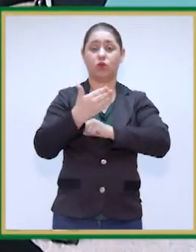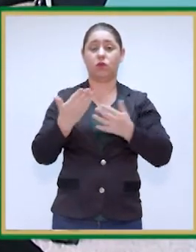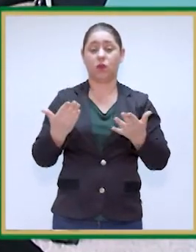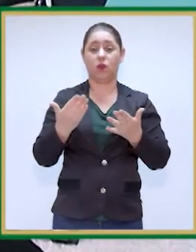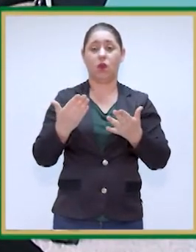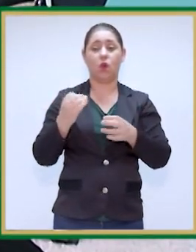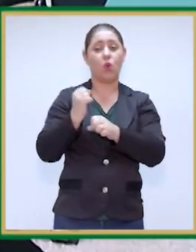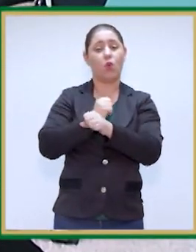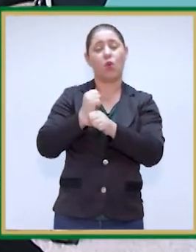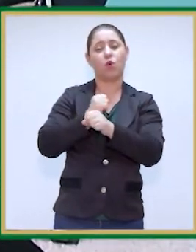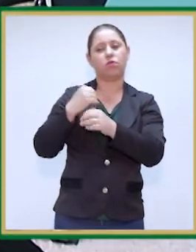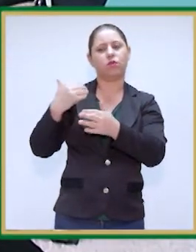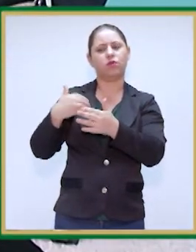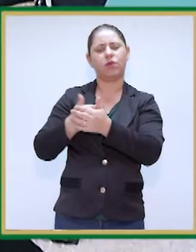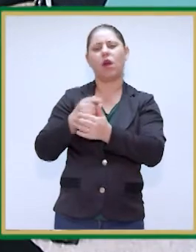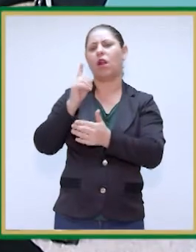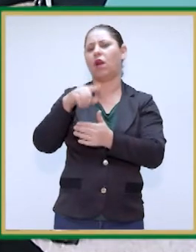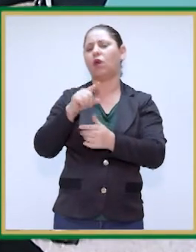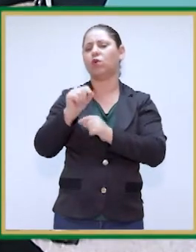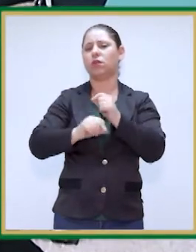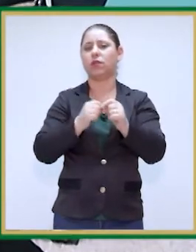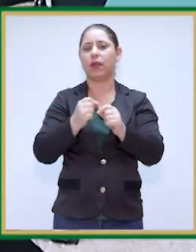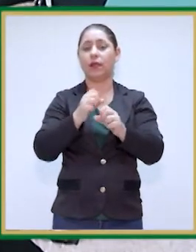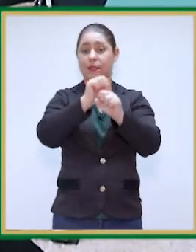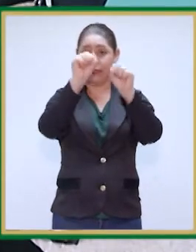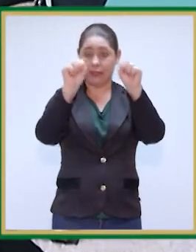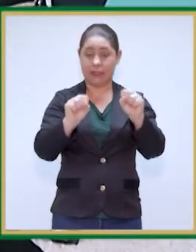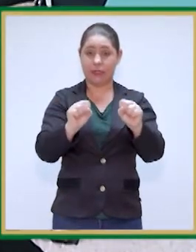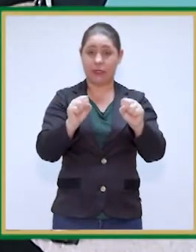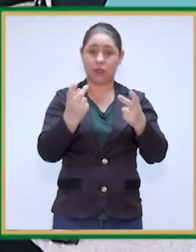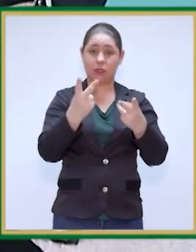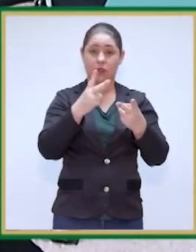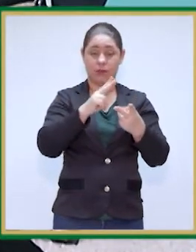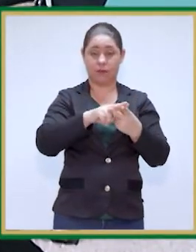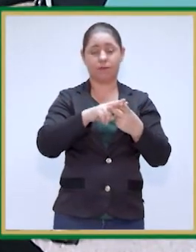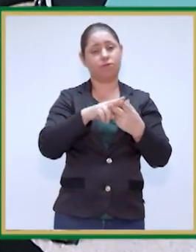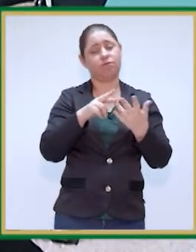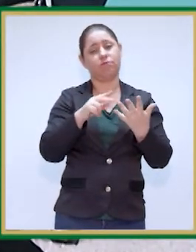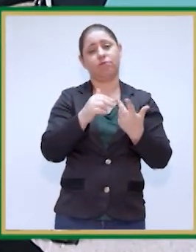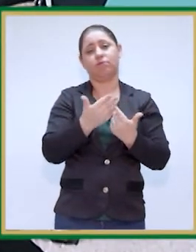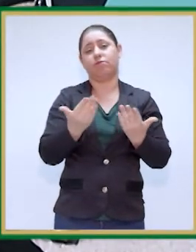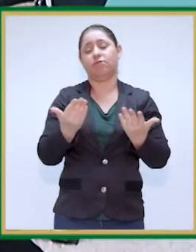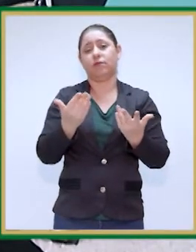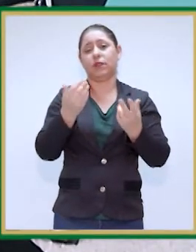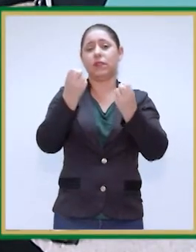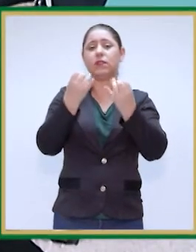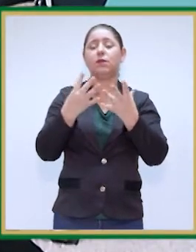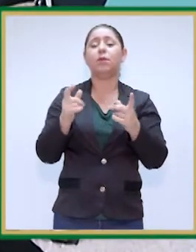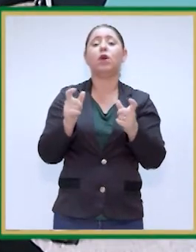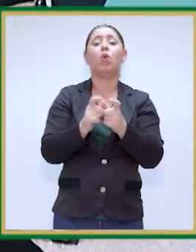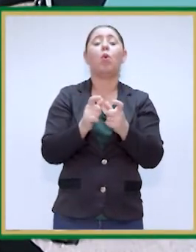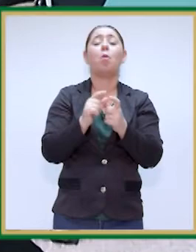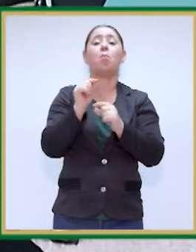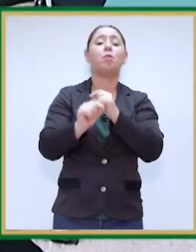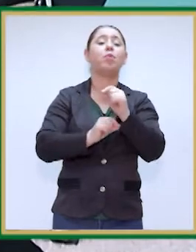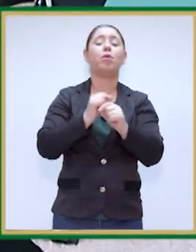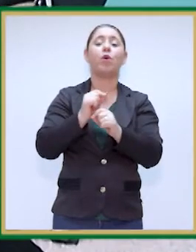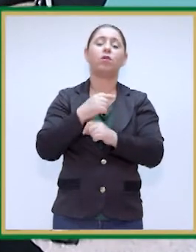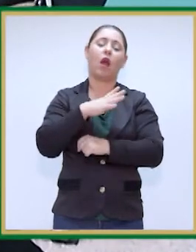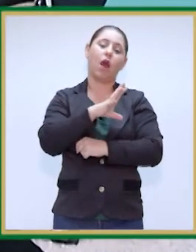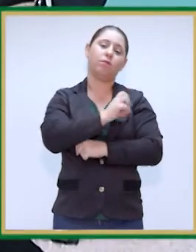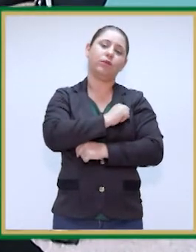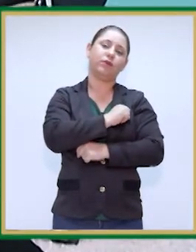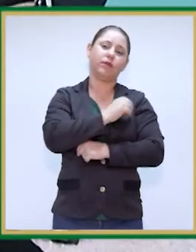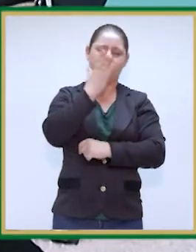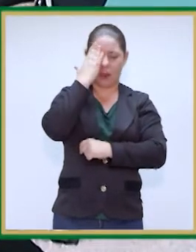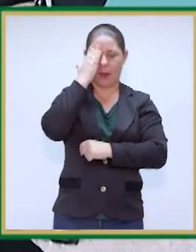Esses últimos anos foram em prol do sistema penitenciário, né? Enfim, fala um pouco pra gente dessa paixão